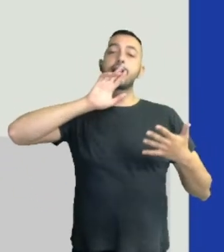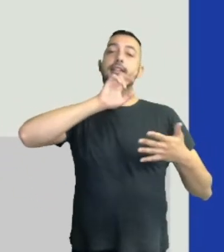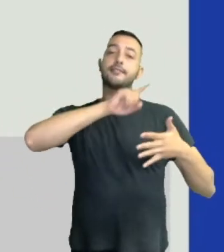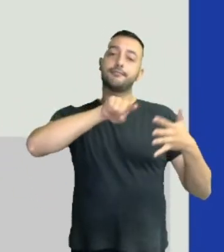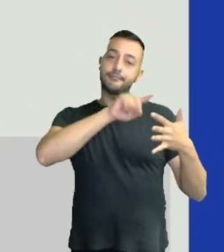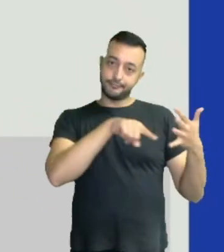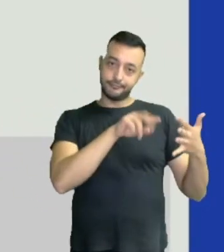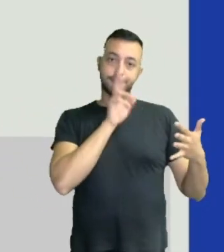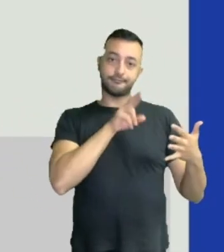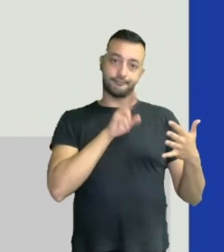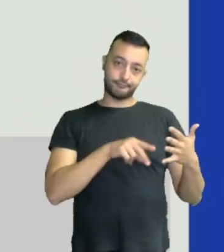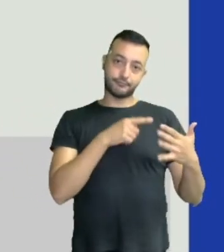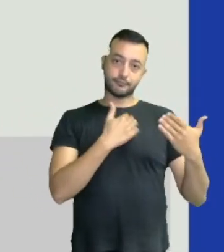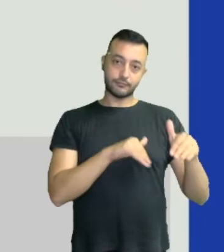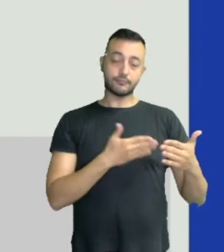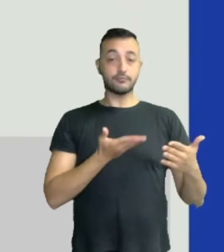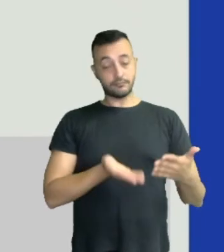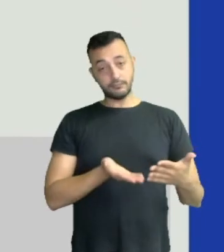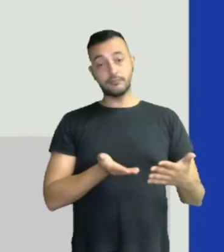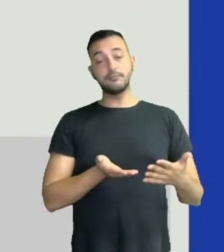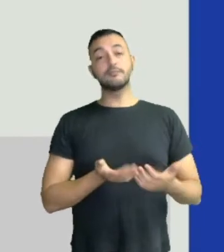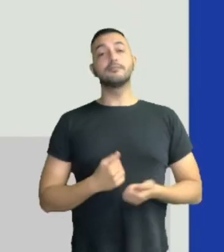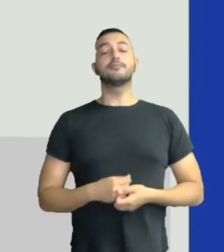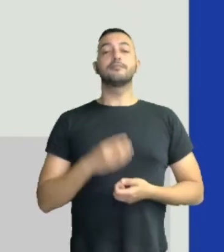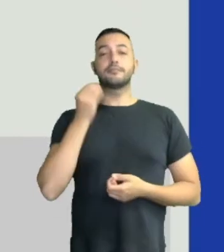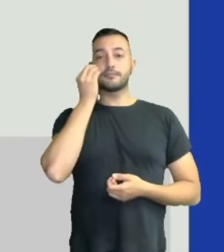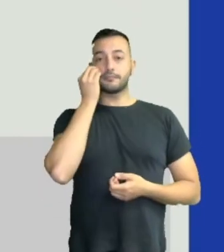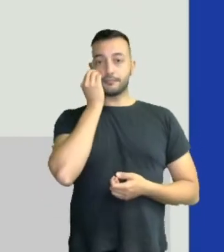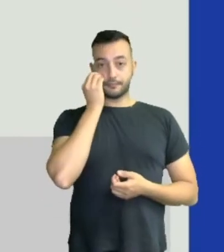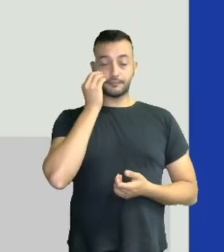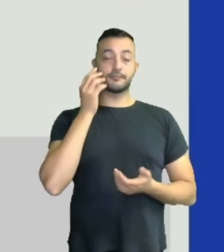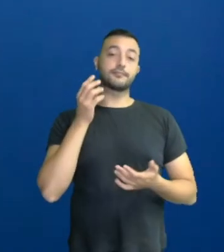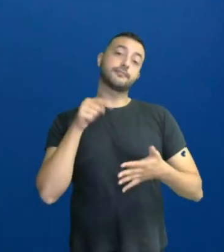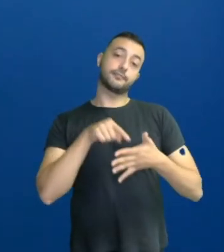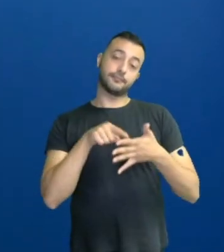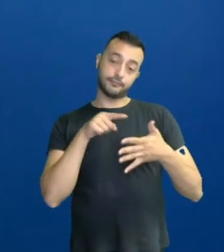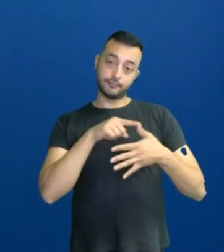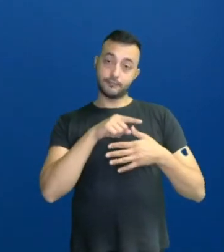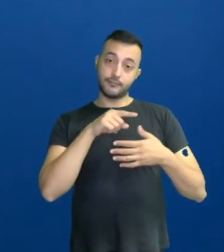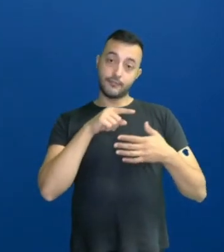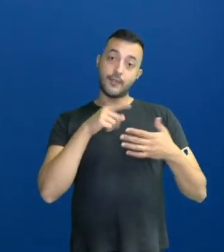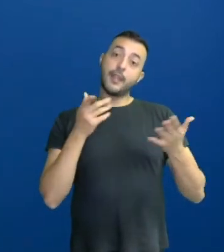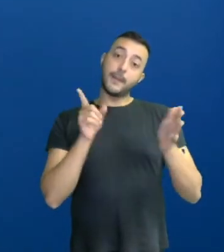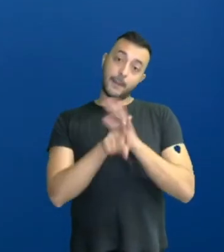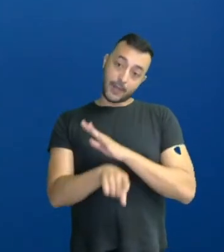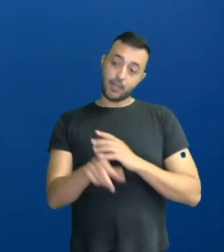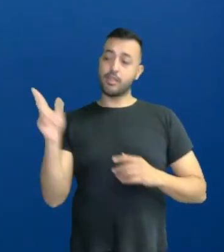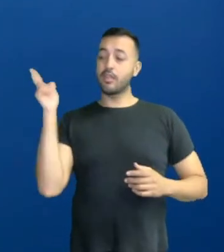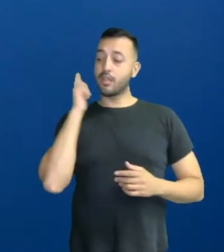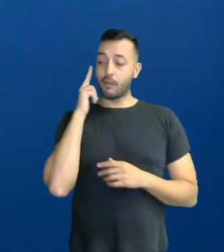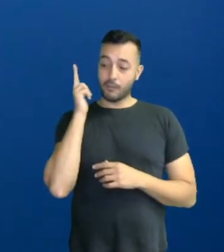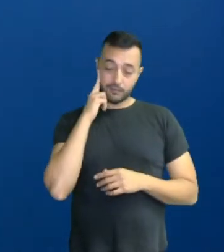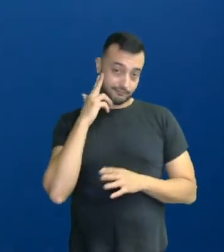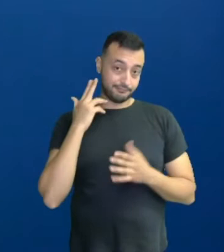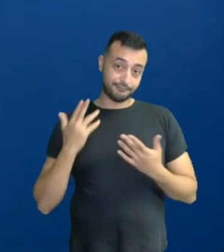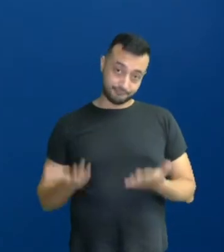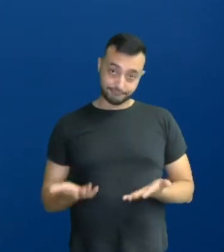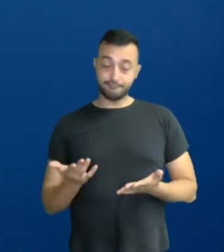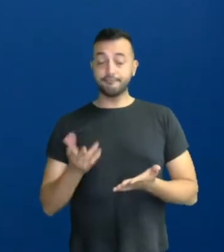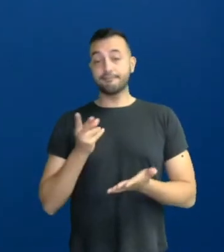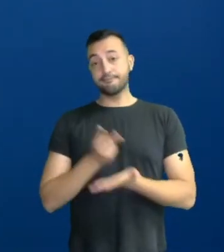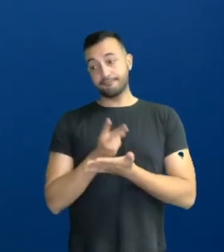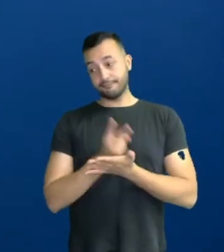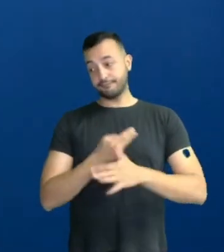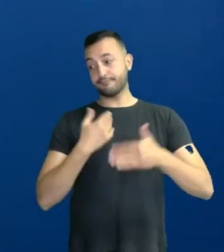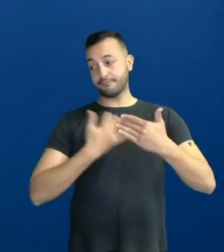resposta desta prova. Então, vê só. Essa é uma questão, né, isso muito comum, quando nós vamos realizar